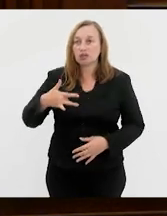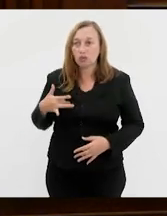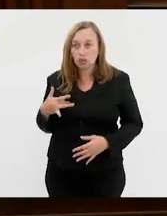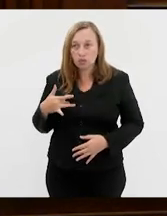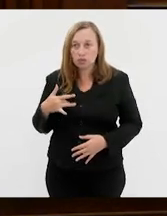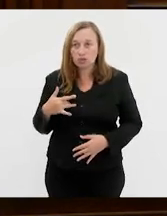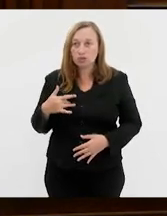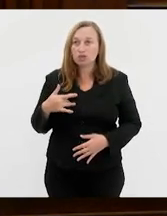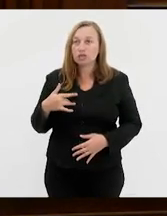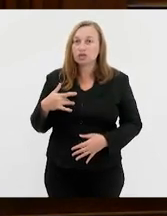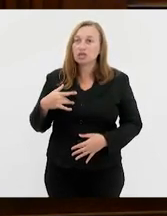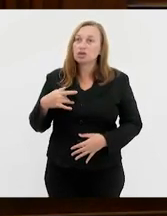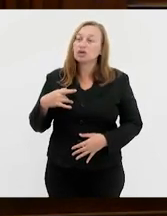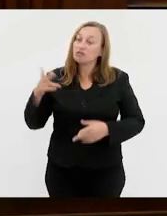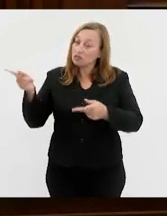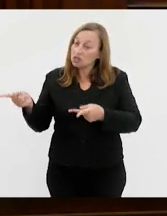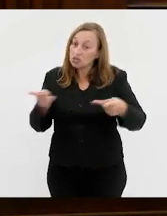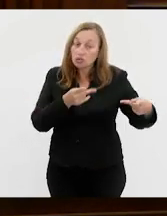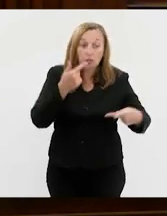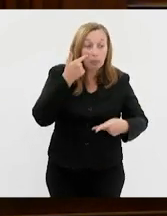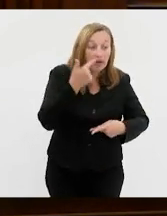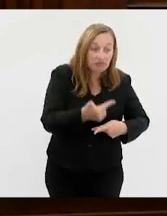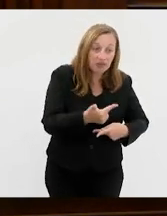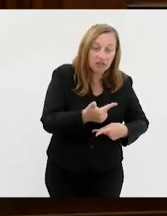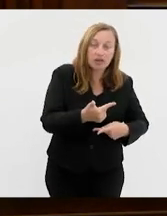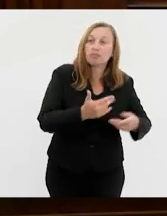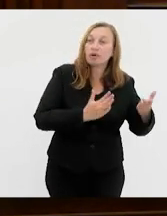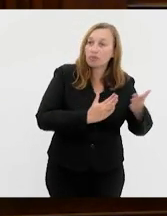ver, que eu aprovava, e deputado.